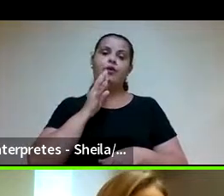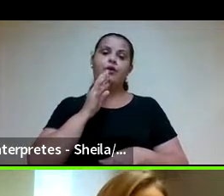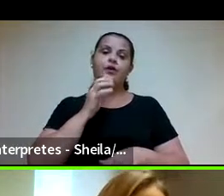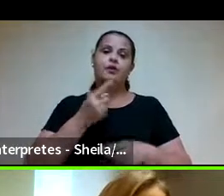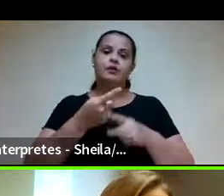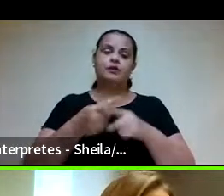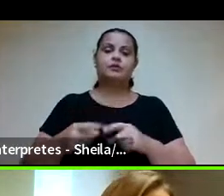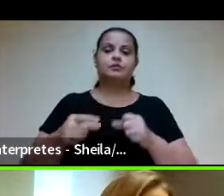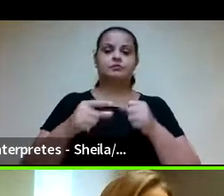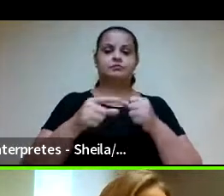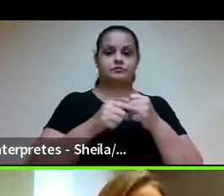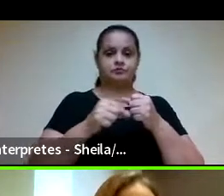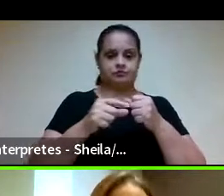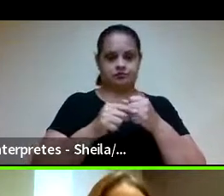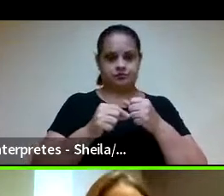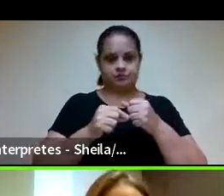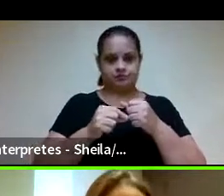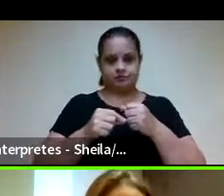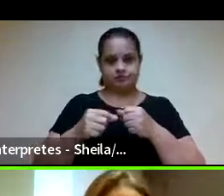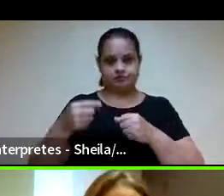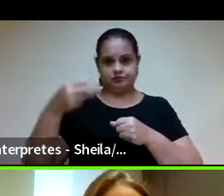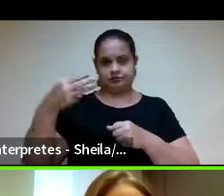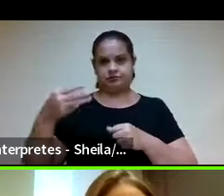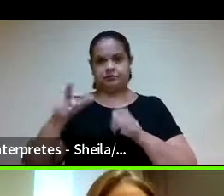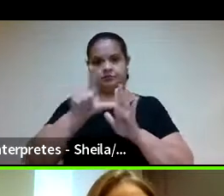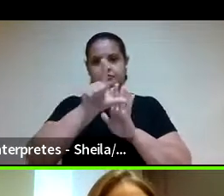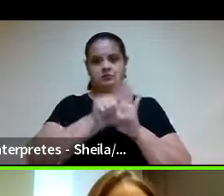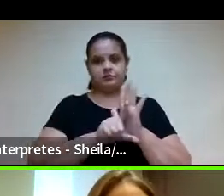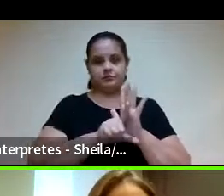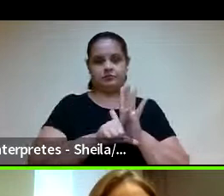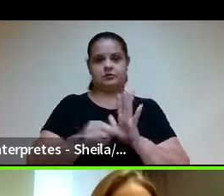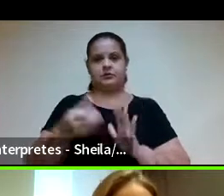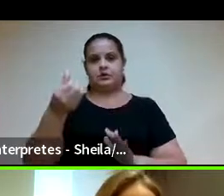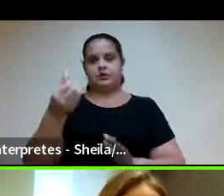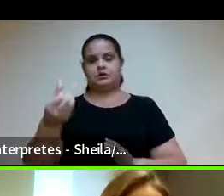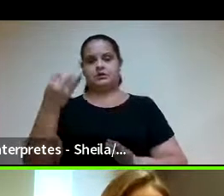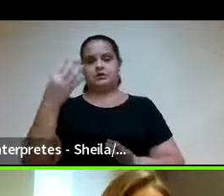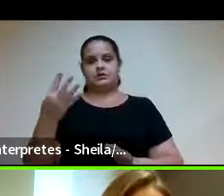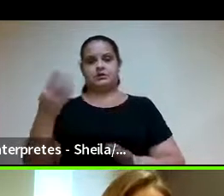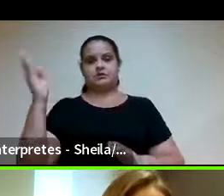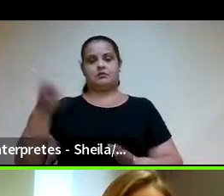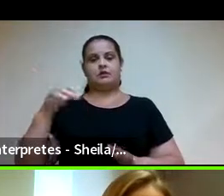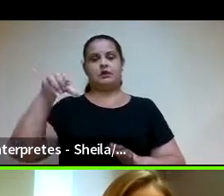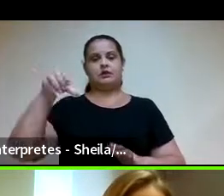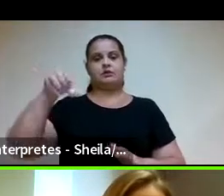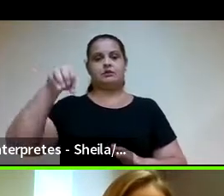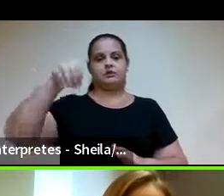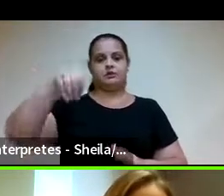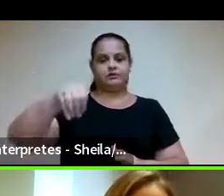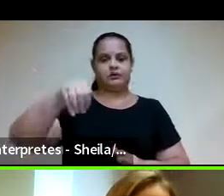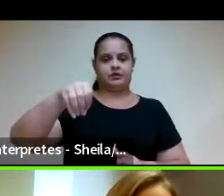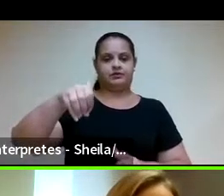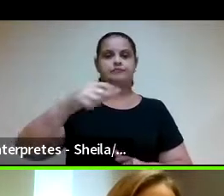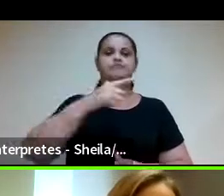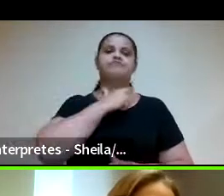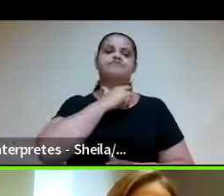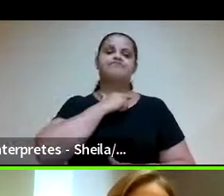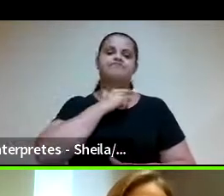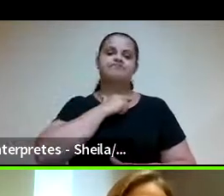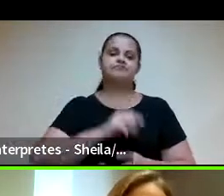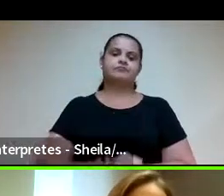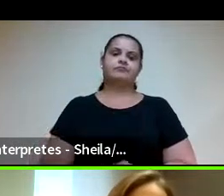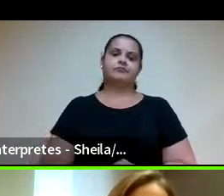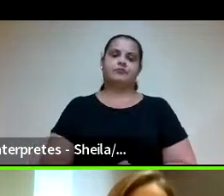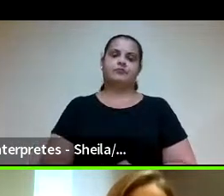artigo 3º da Lei Complementar 64/90, que não contempla o eleitor como um dos legitimados